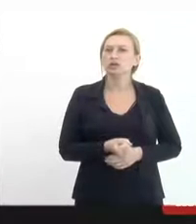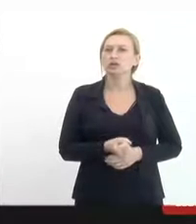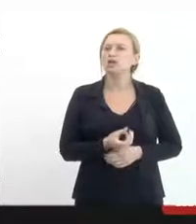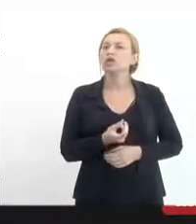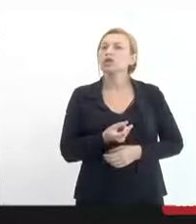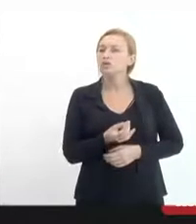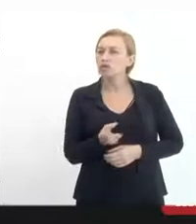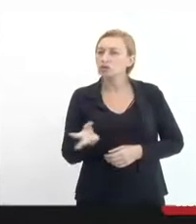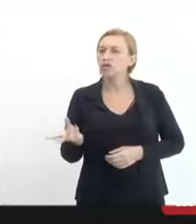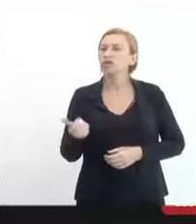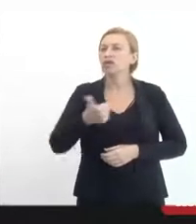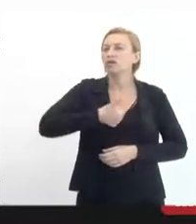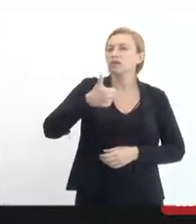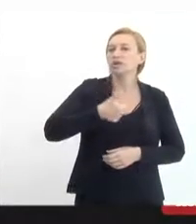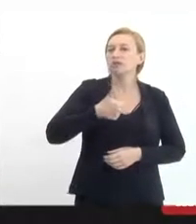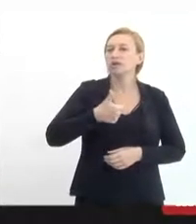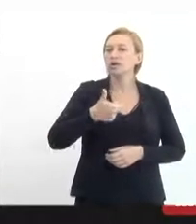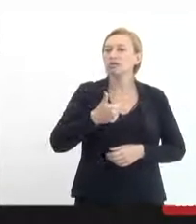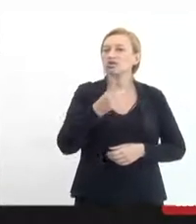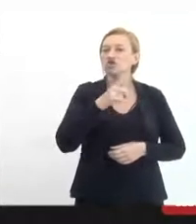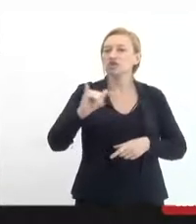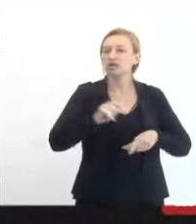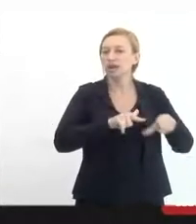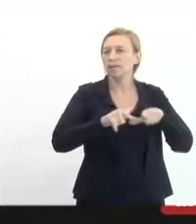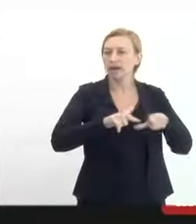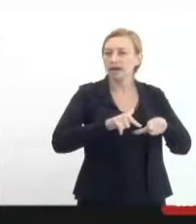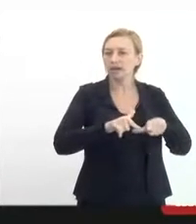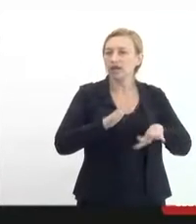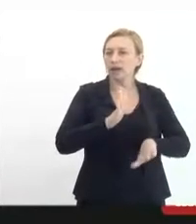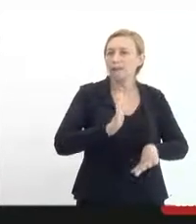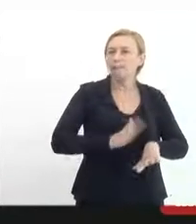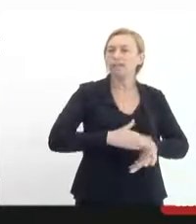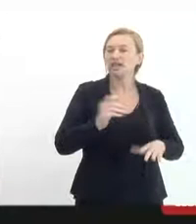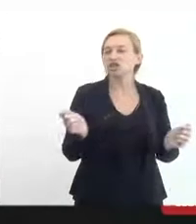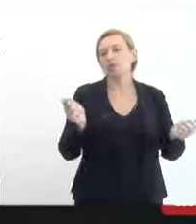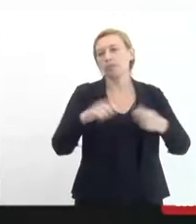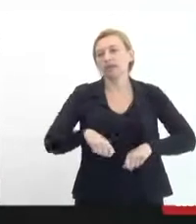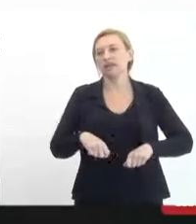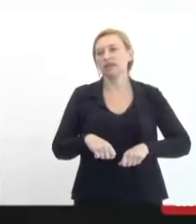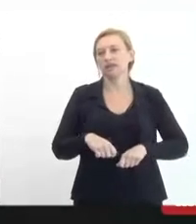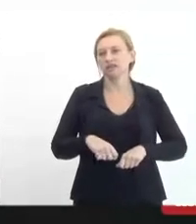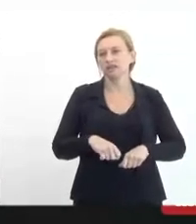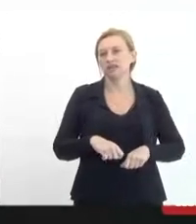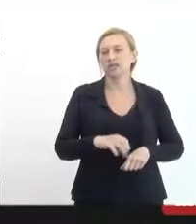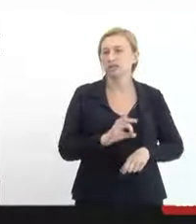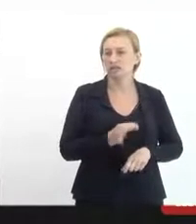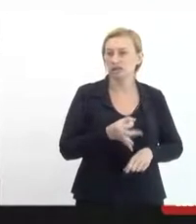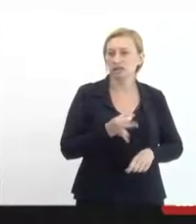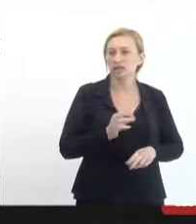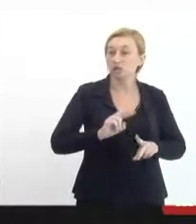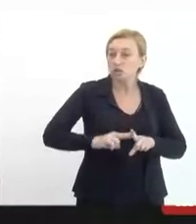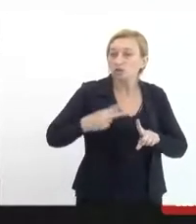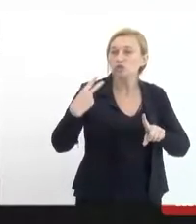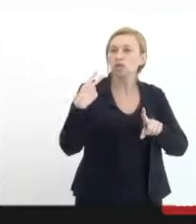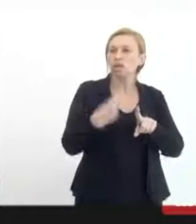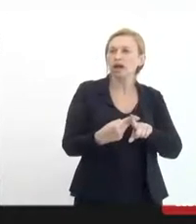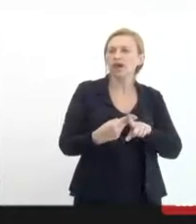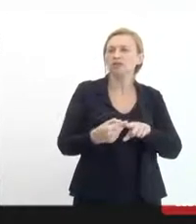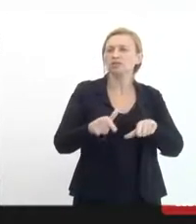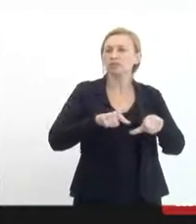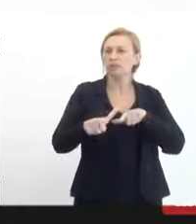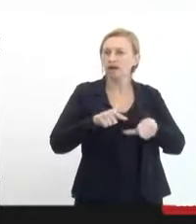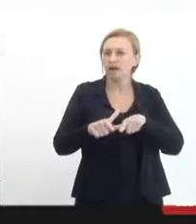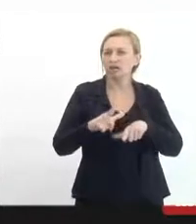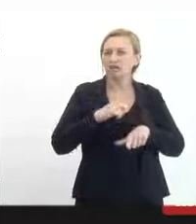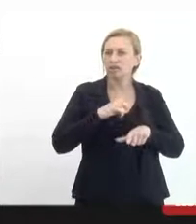contagem a partir do primeiro dia do exercício seguinte. Logo, você tem mais competências que retroativamente são cobradas. Nós temos